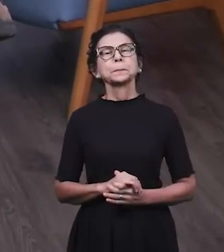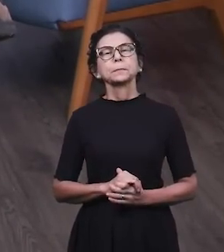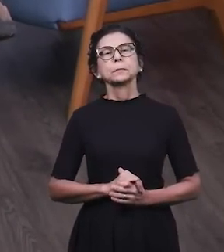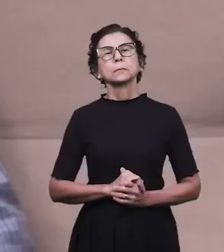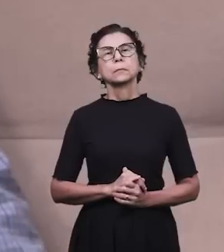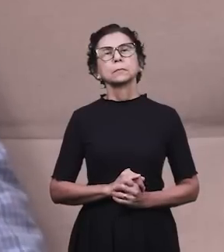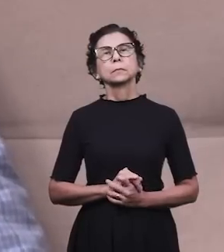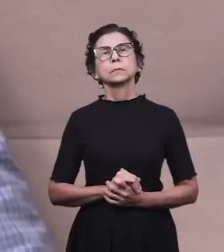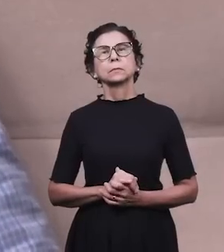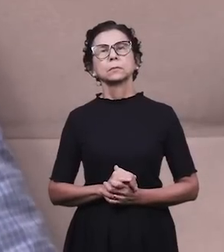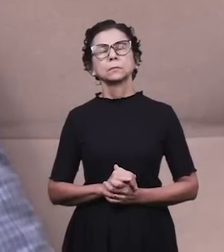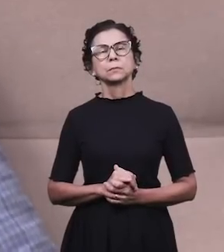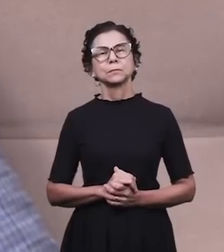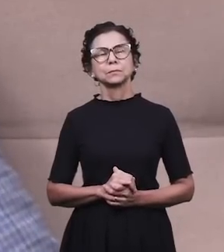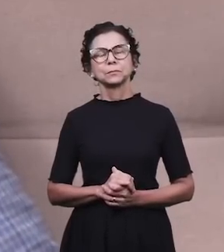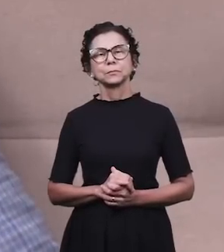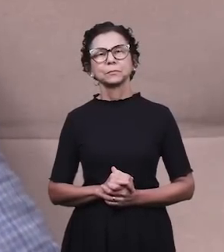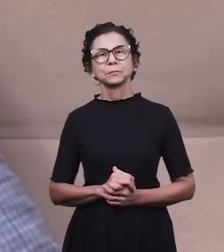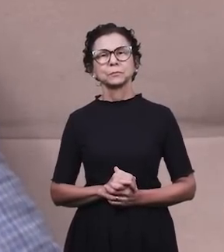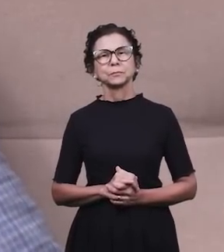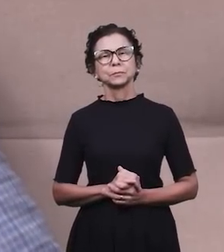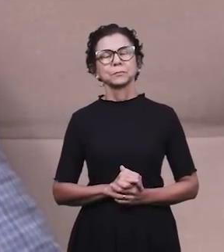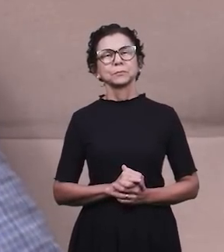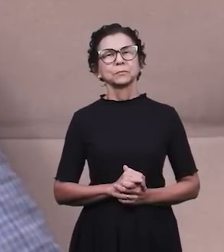assiste. Queridos,